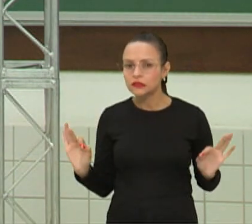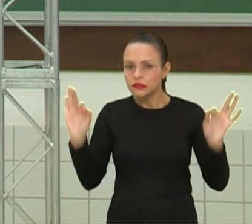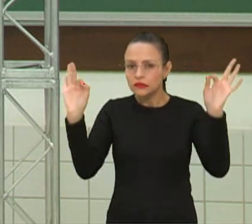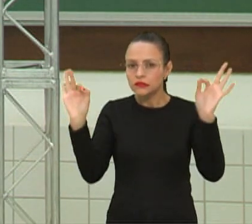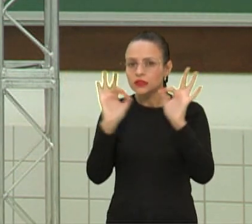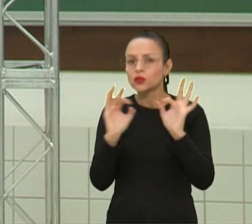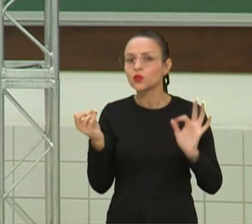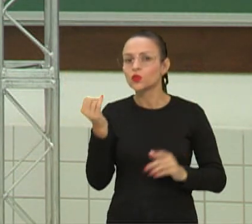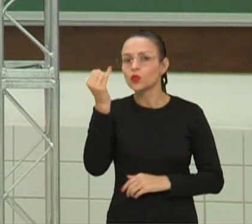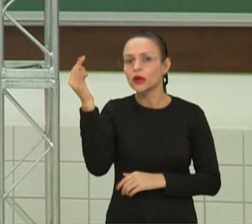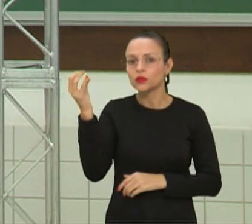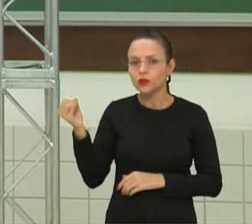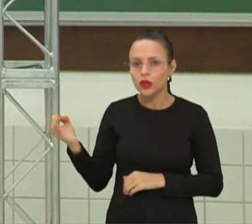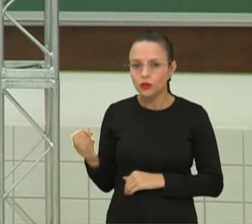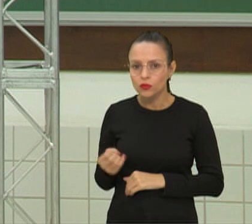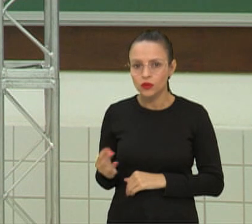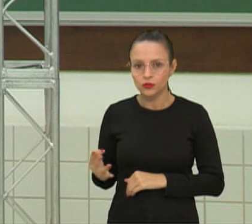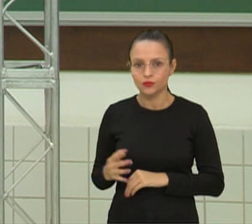Vou desenhar ele aqui, ó.